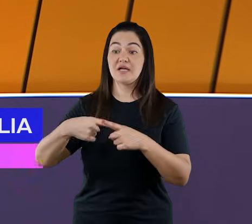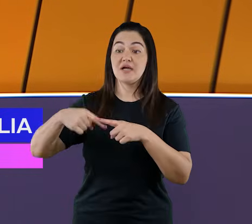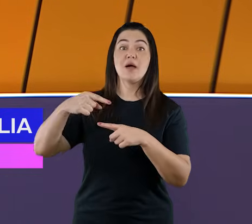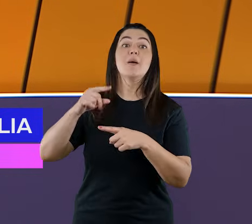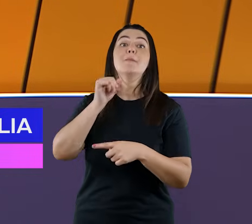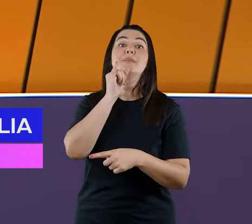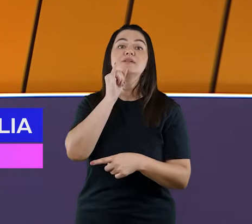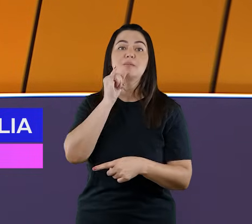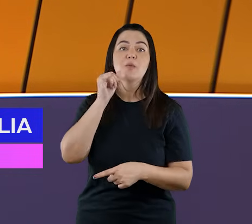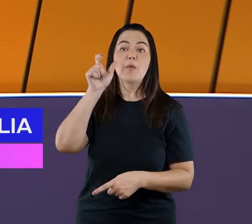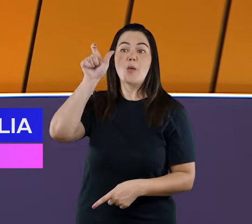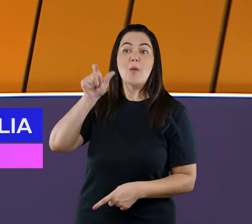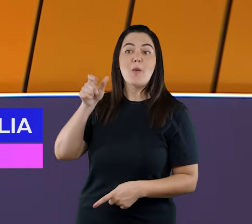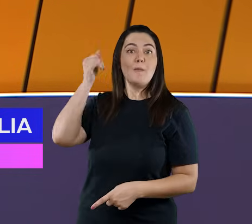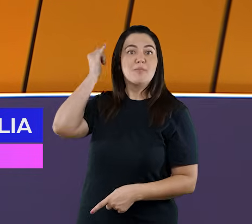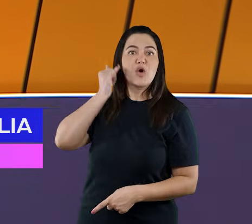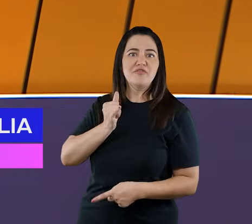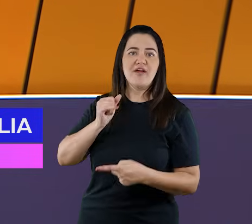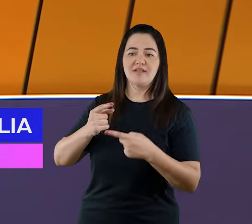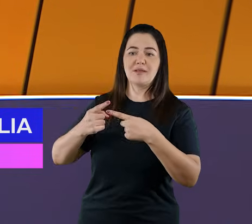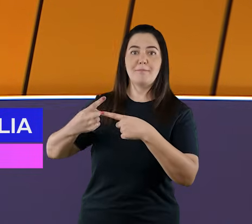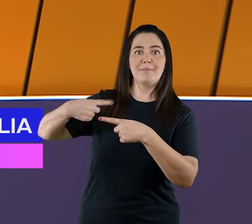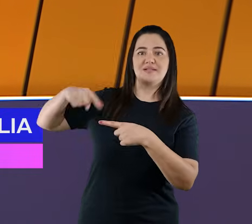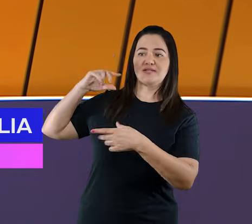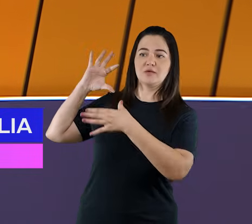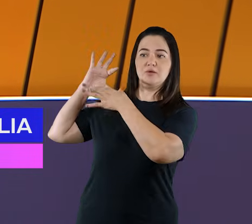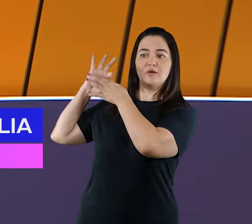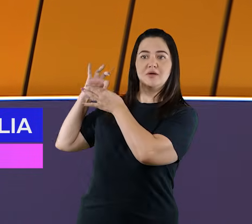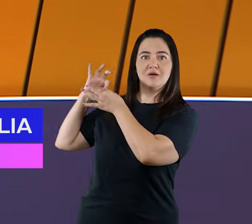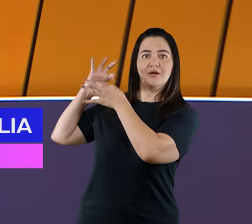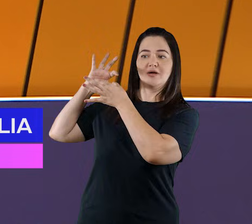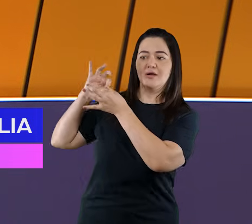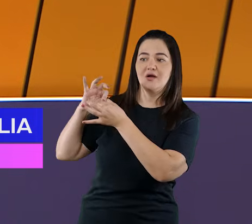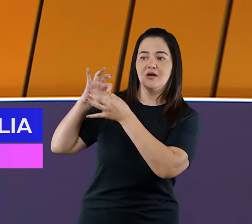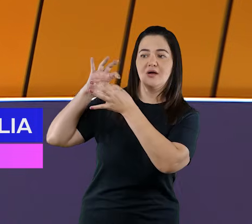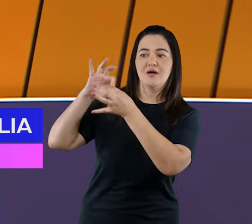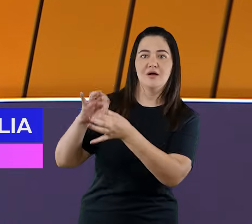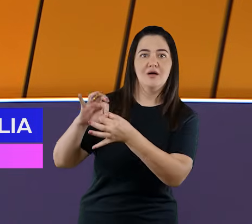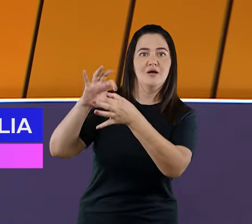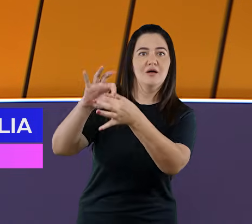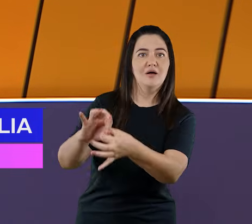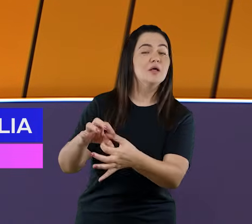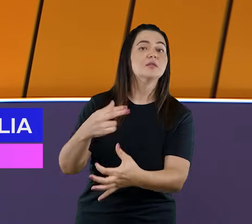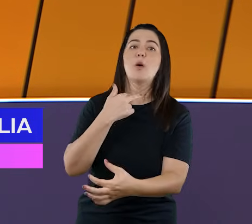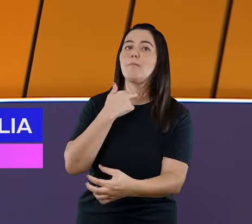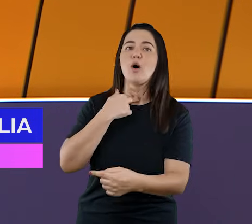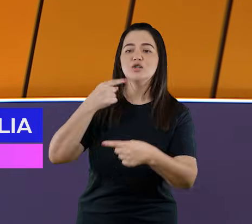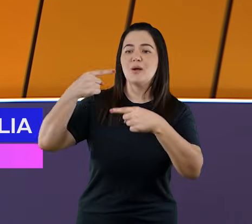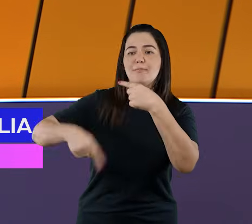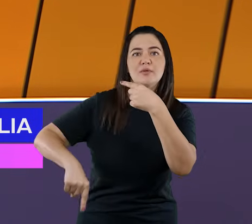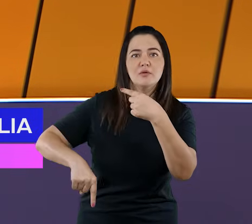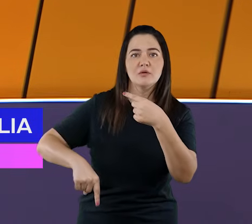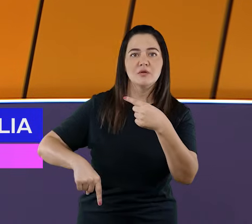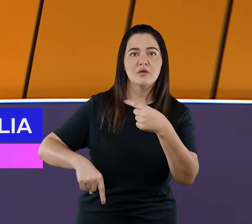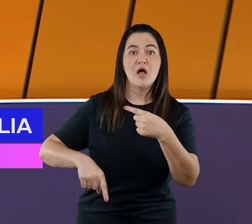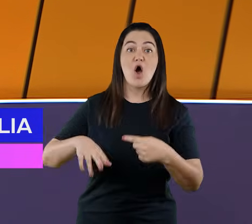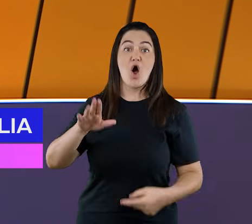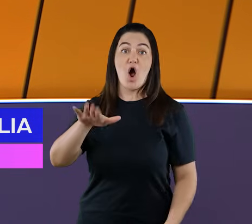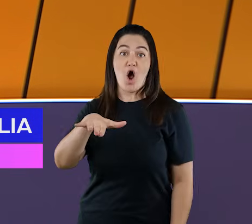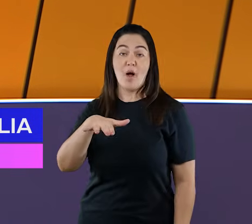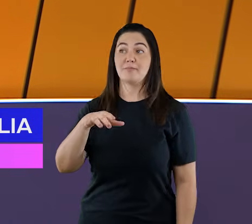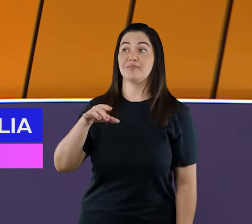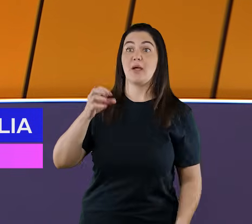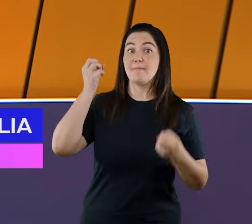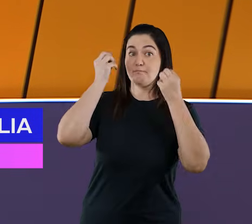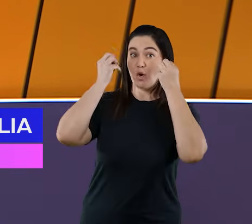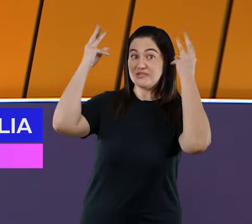anterior. Eles têm que se somar. Então, se eu venho aqui e falo assim, Jesus disse que era assim, mas eu estou dizendo que é assado. Esse não é